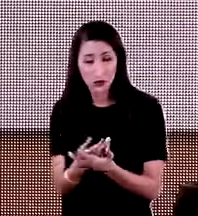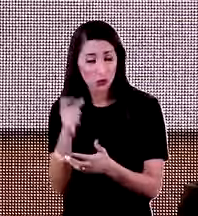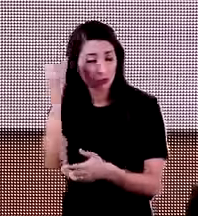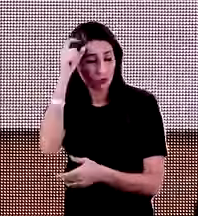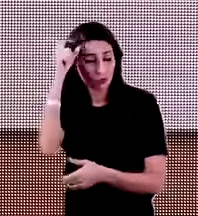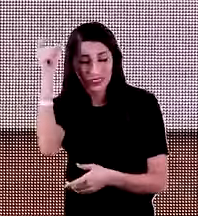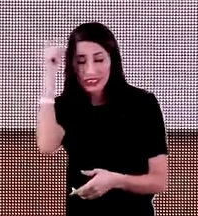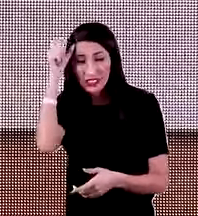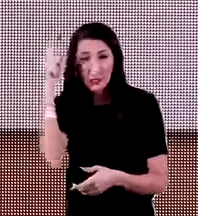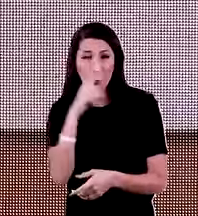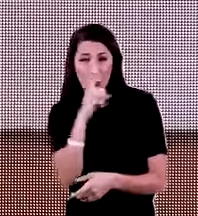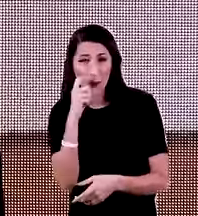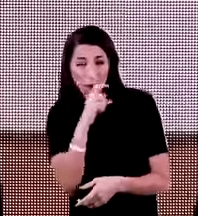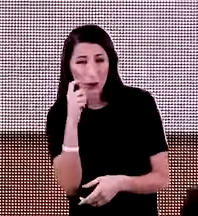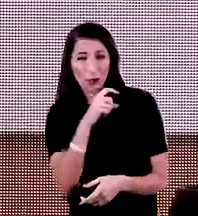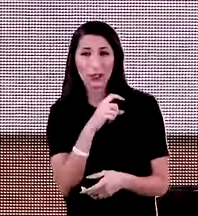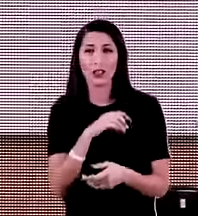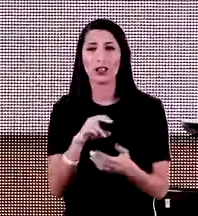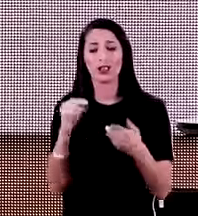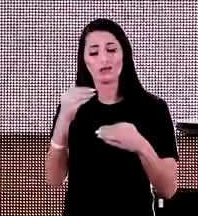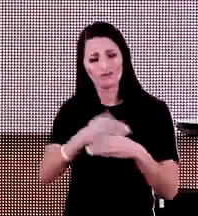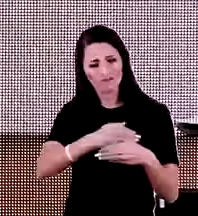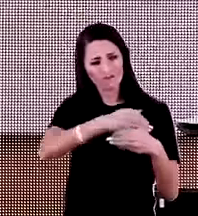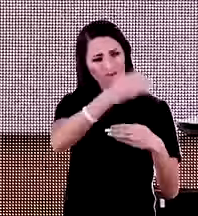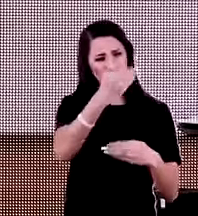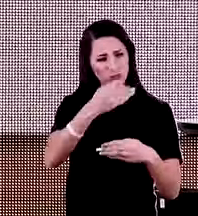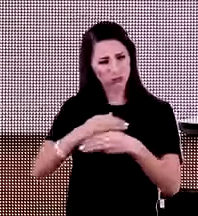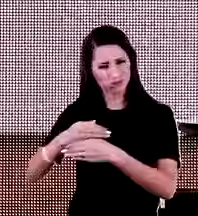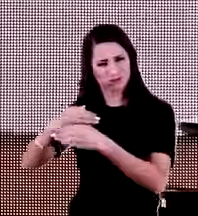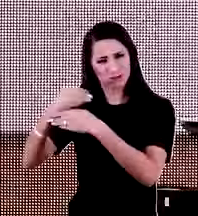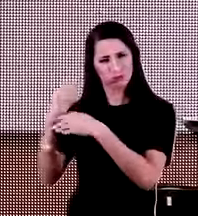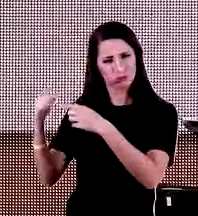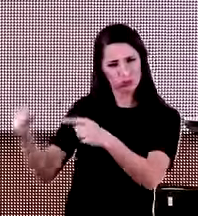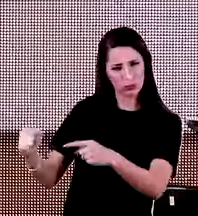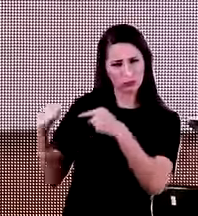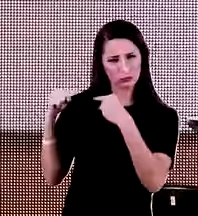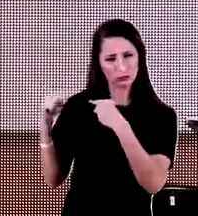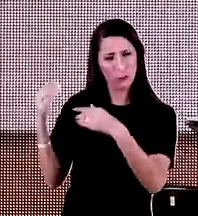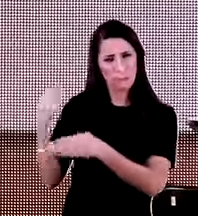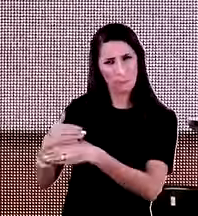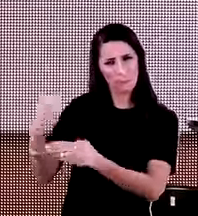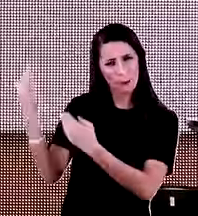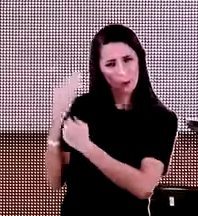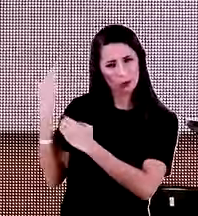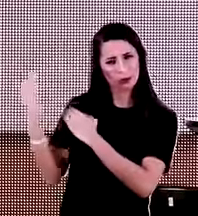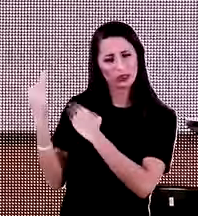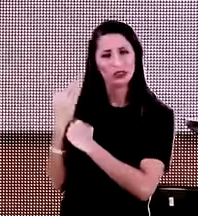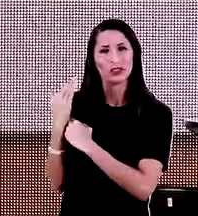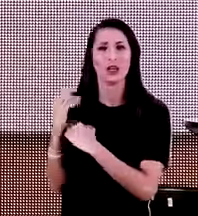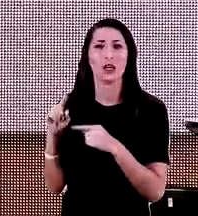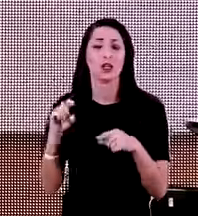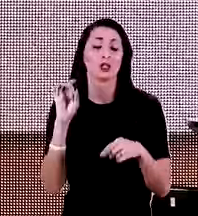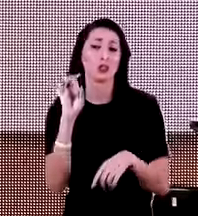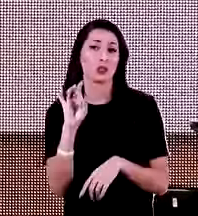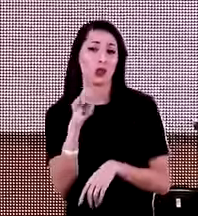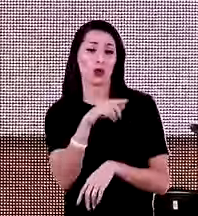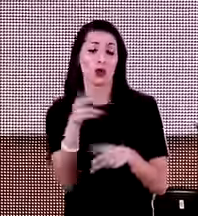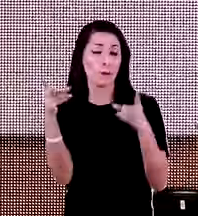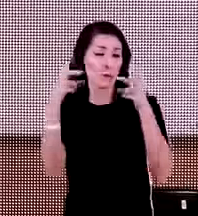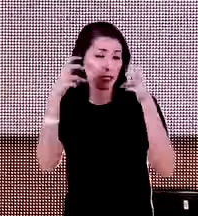foi acreditando nas mentiras. E ela foi levantando muros de defesa, de proteção. Só que ela não percebeu